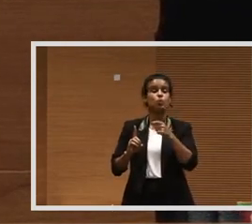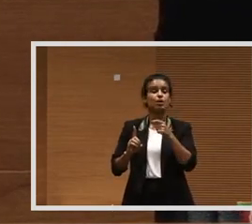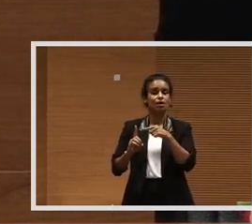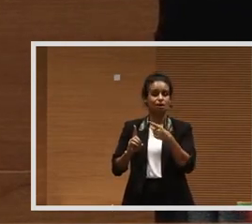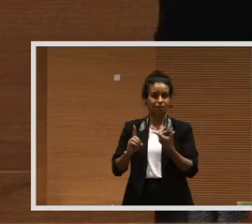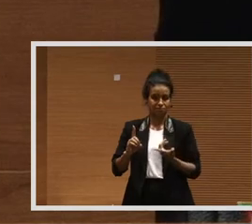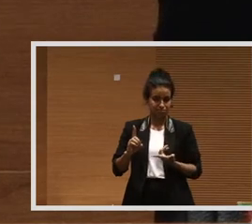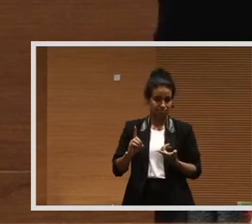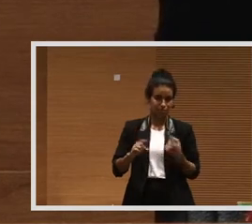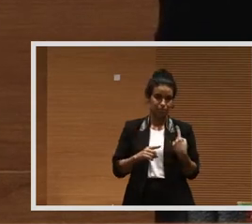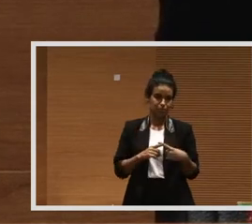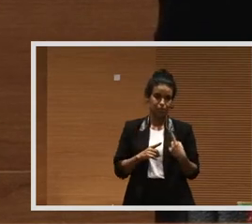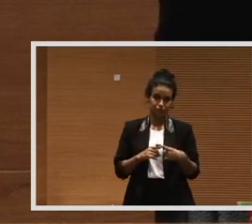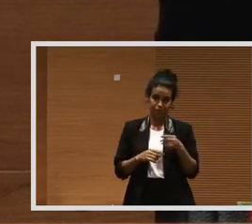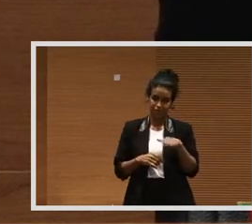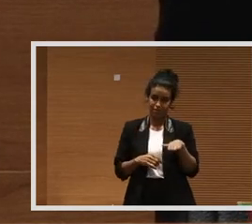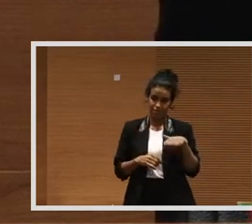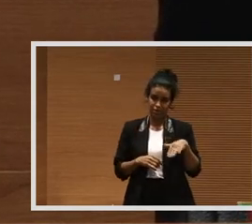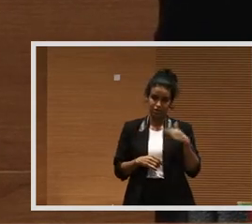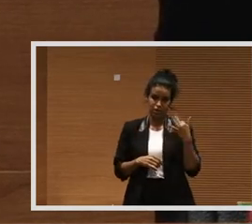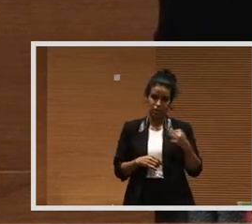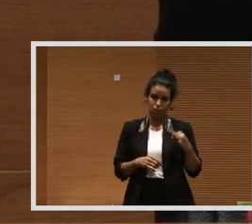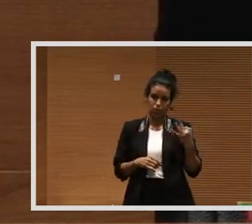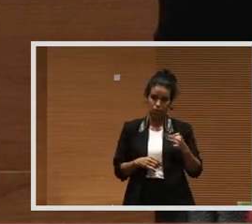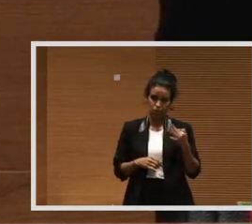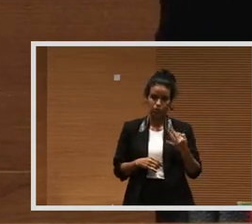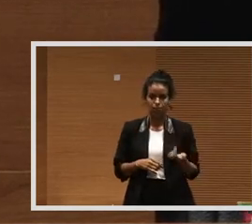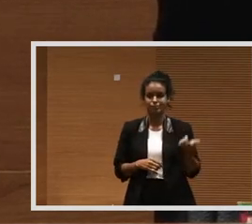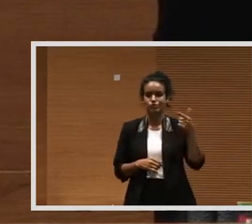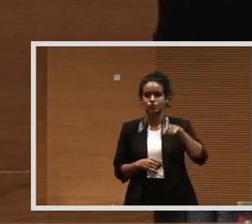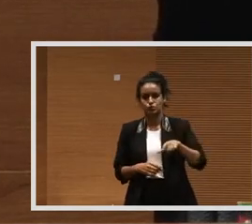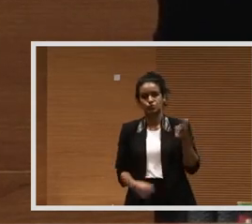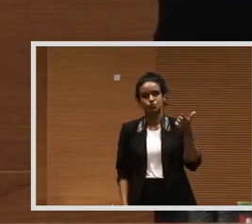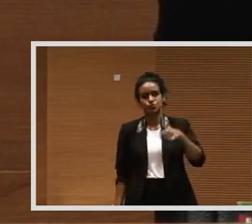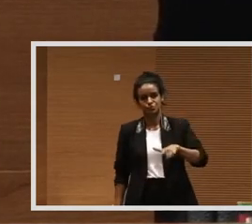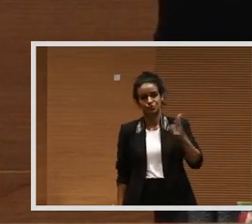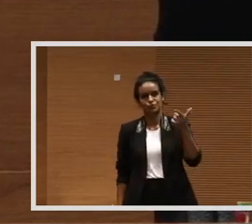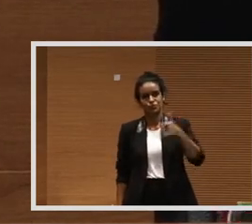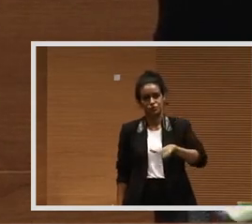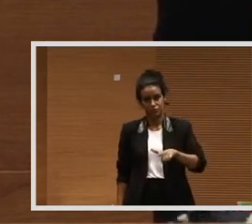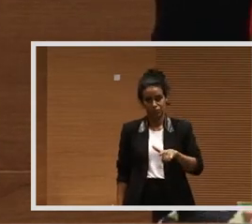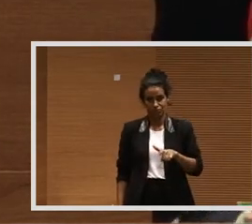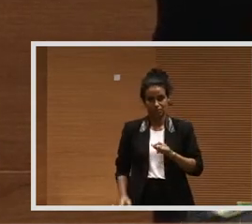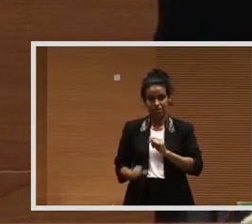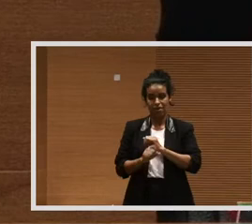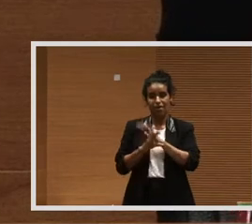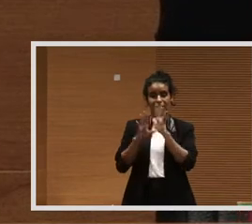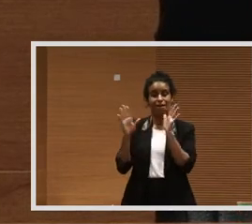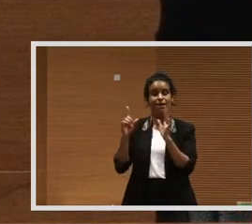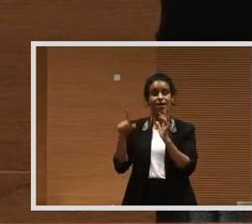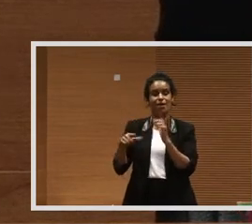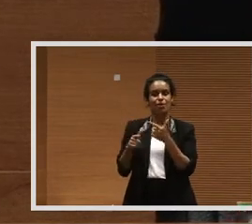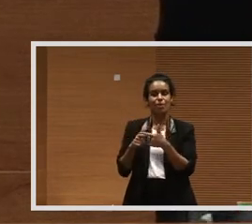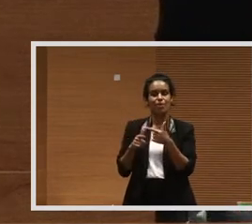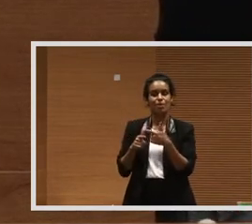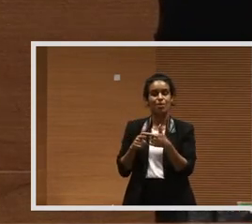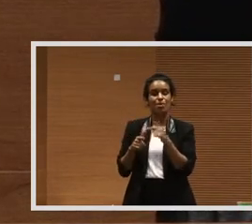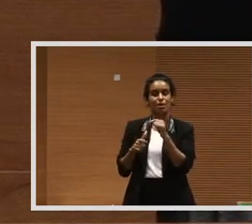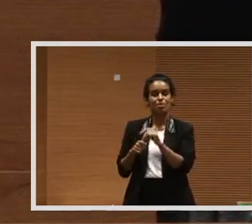Até porque uma criança com dor recorrente, por exemplo, que é claramente um quadro de